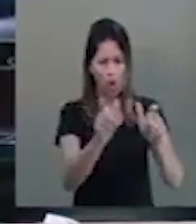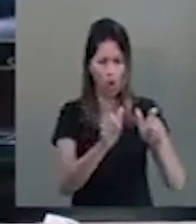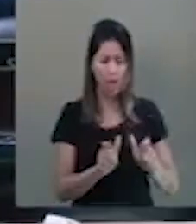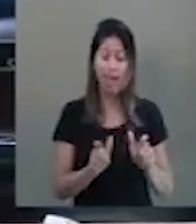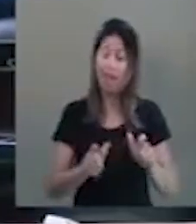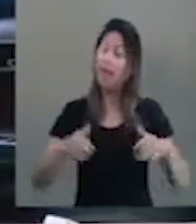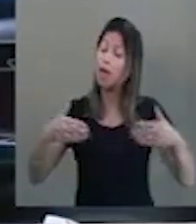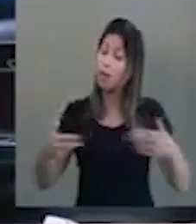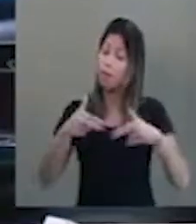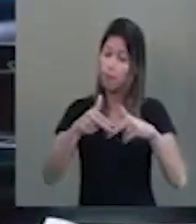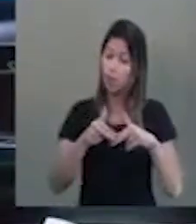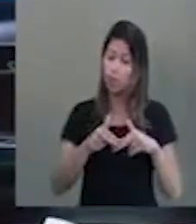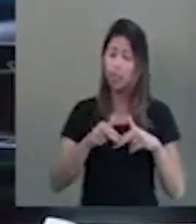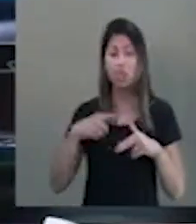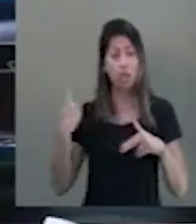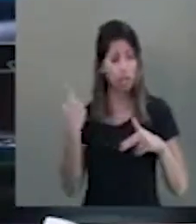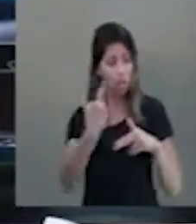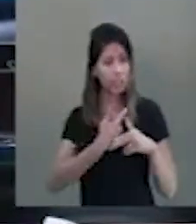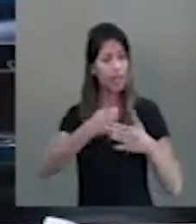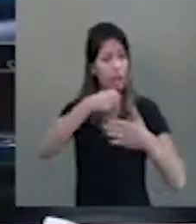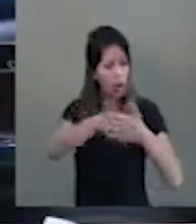Essa luta, meus amigos